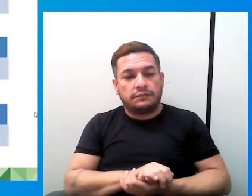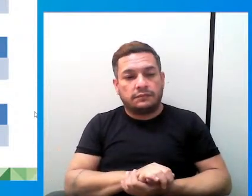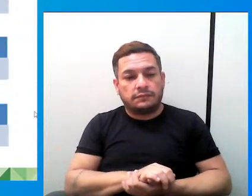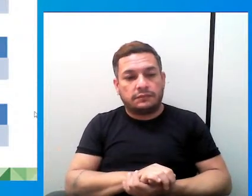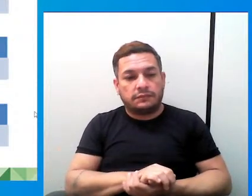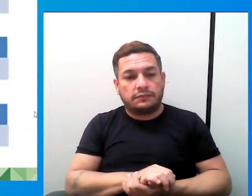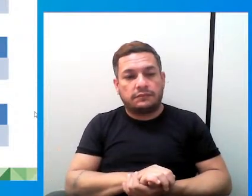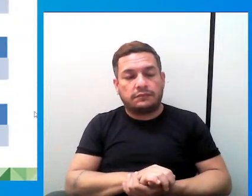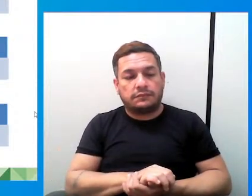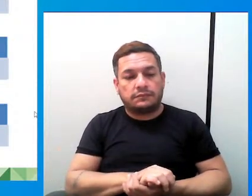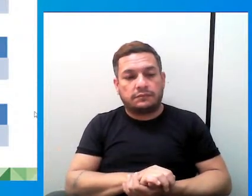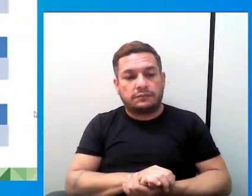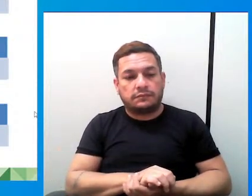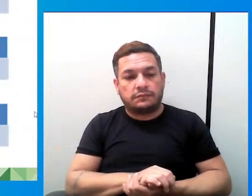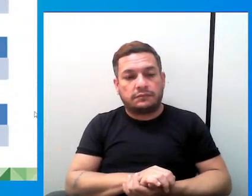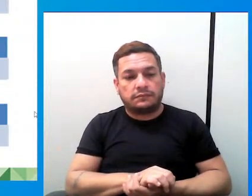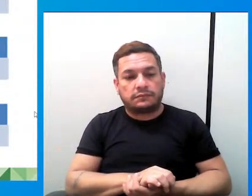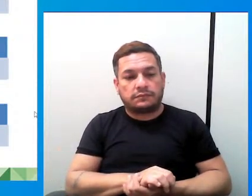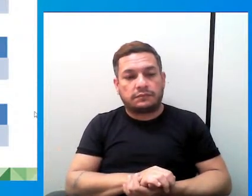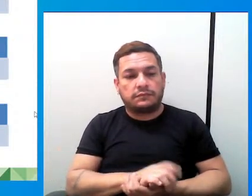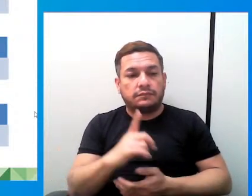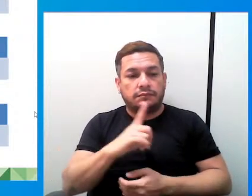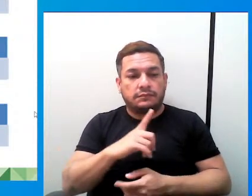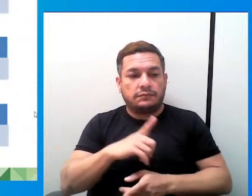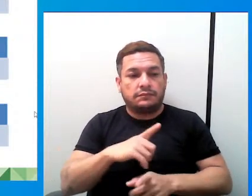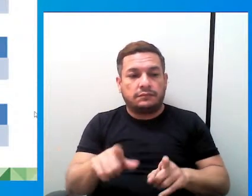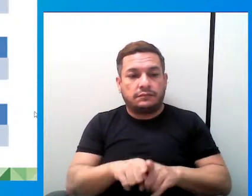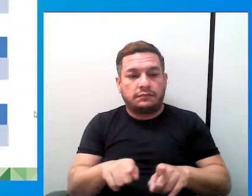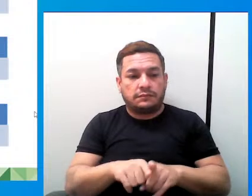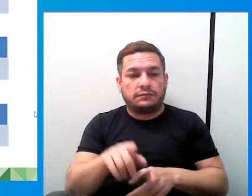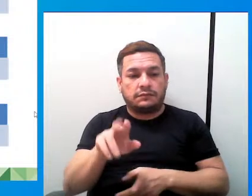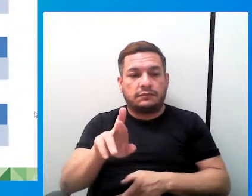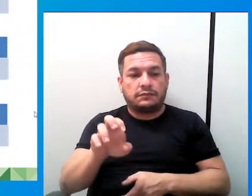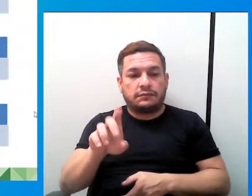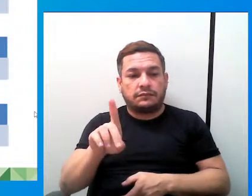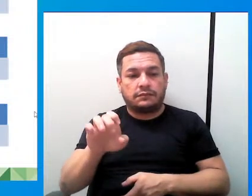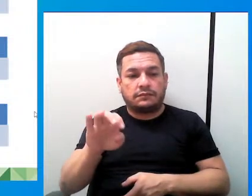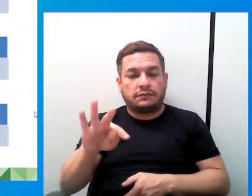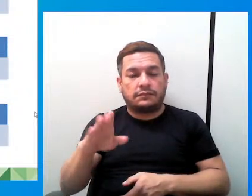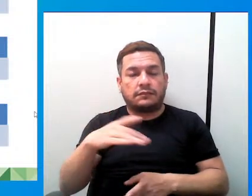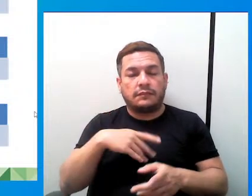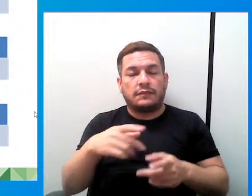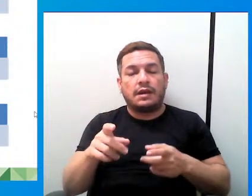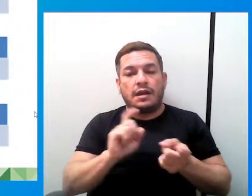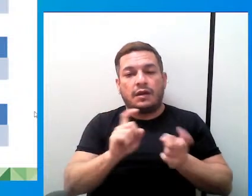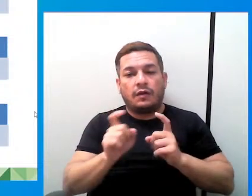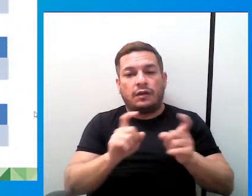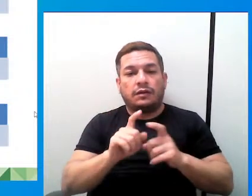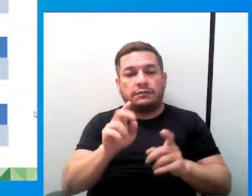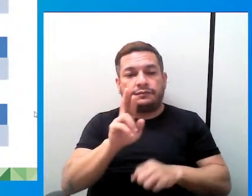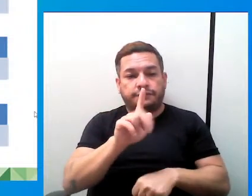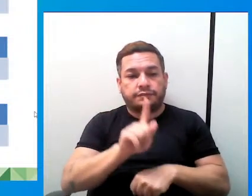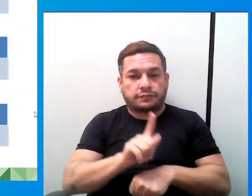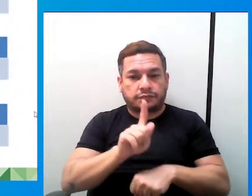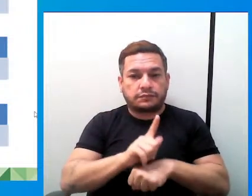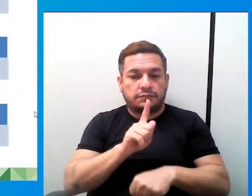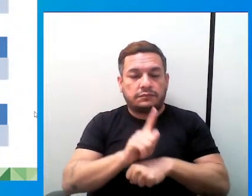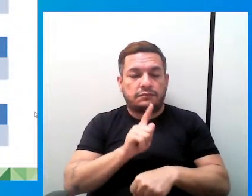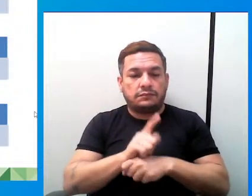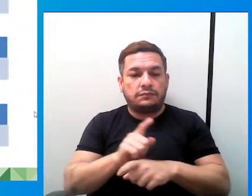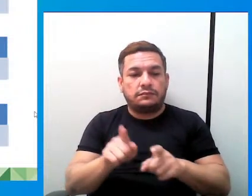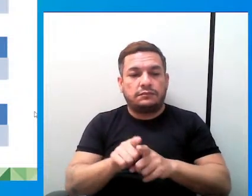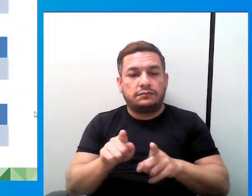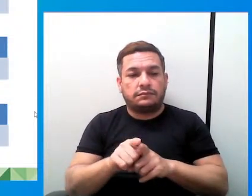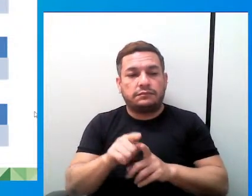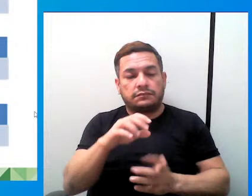foram vivenciadas. Nós teremos a rede técnica, a reunião dos gestores da rede federal este ano aqui em Belém, estamos pensando